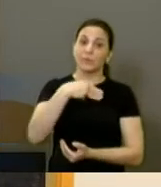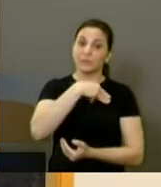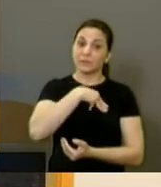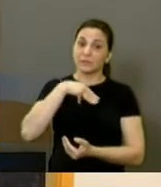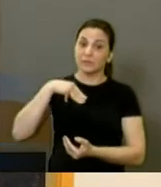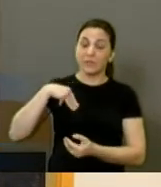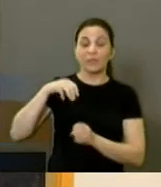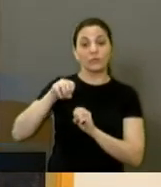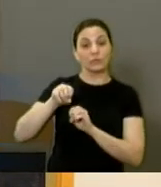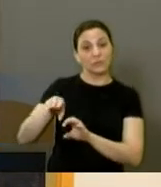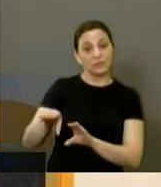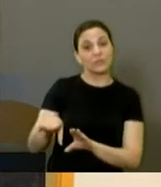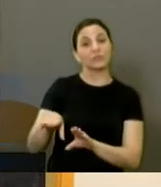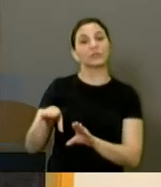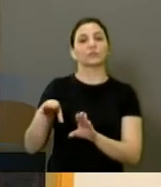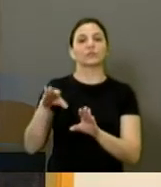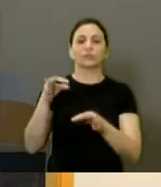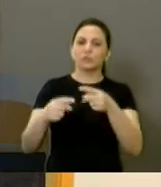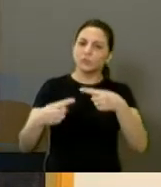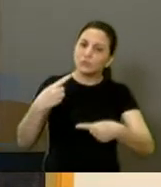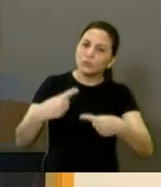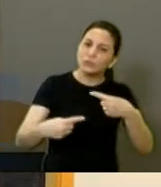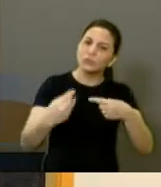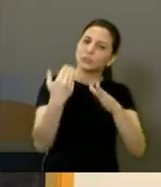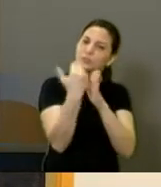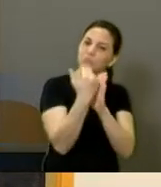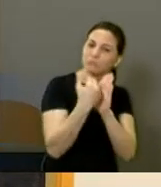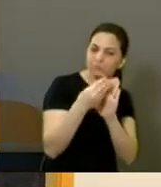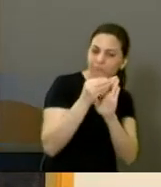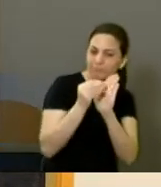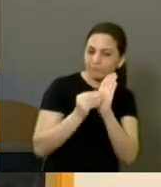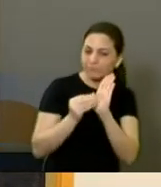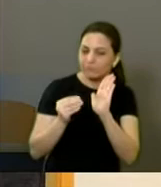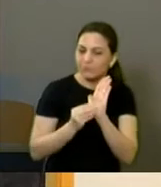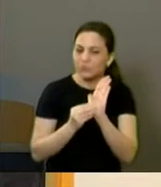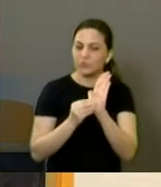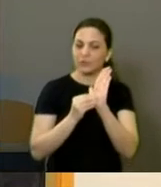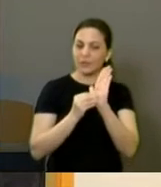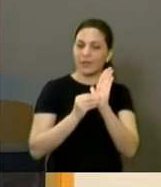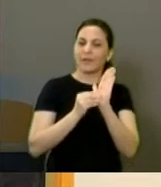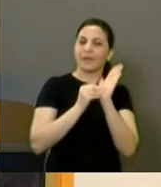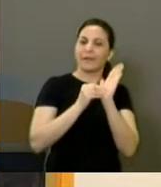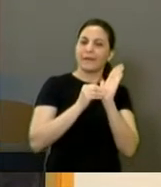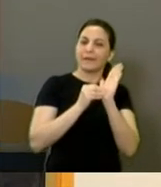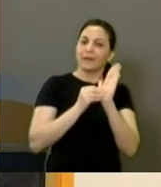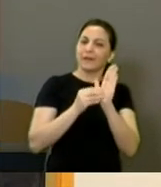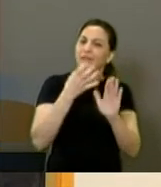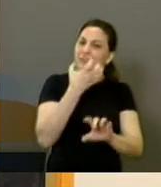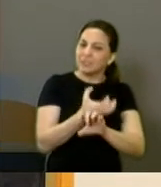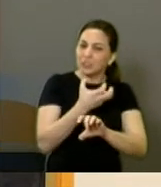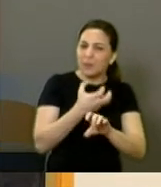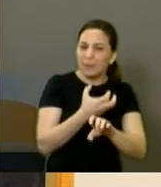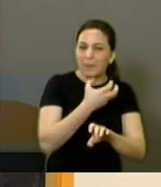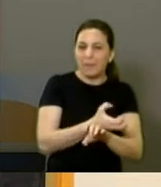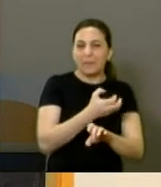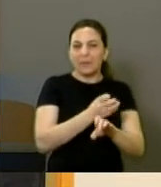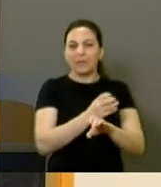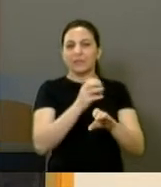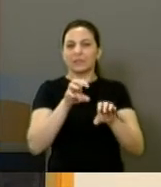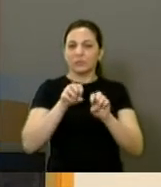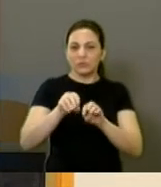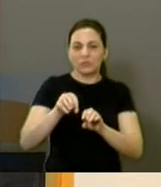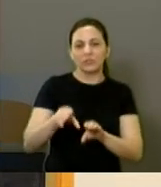vai discutir a grade da educação, do ensino no nosso país. E ele foi convidado justamente